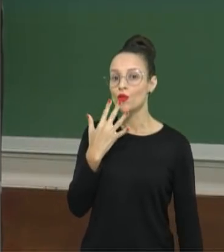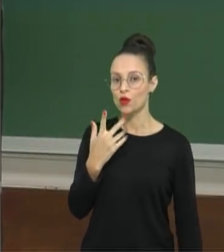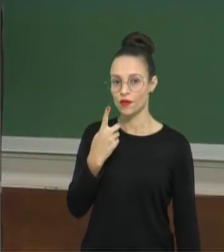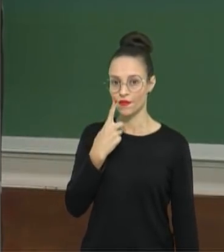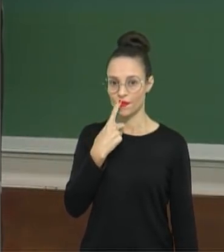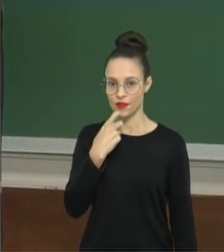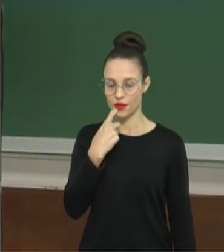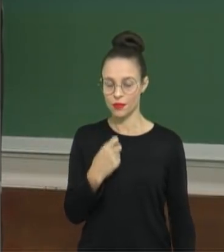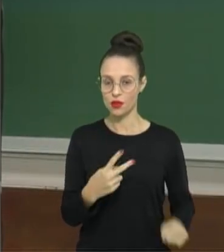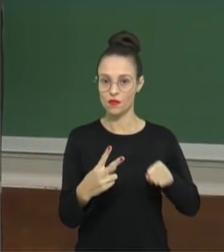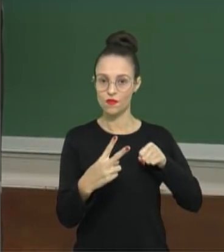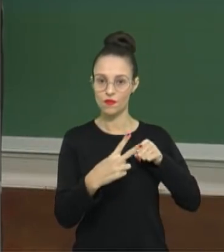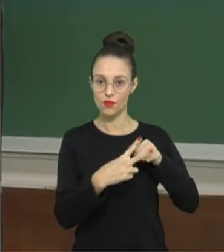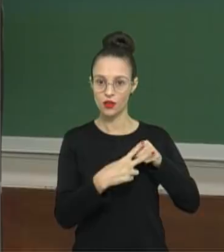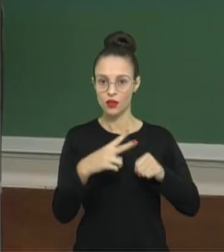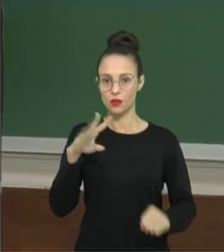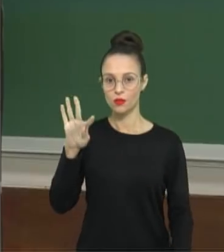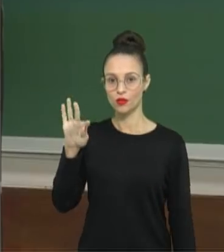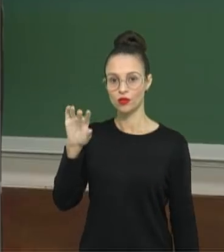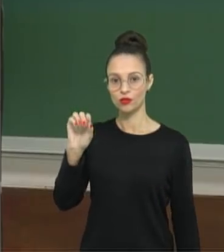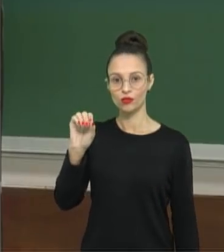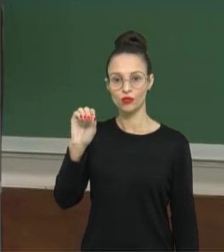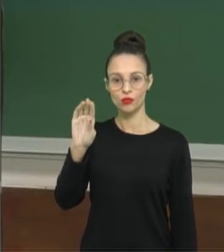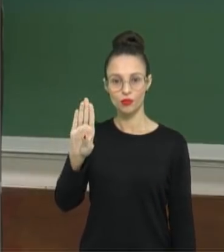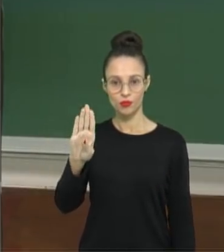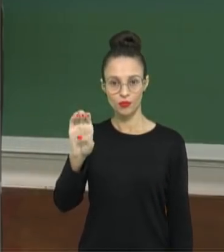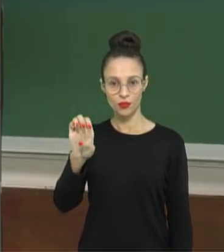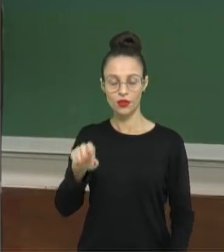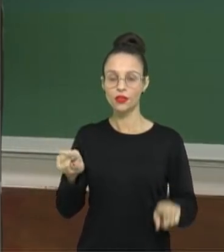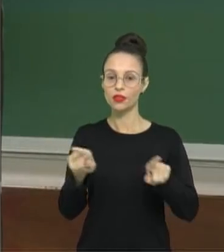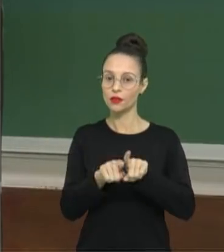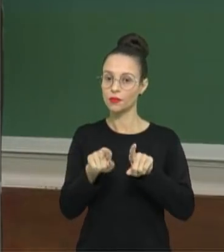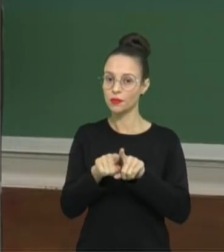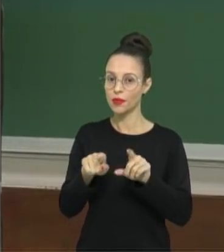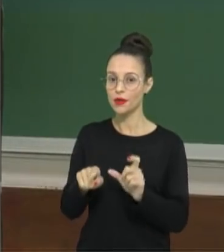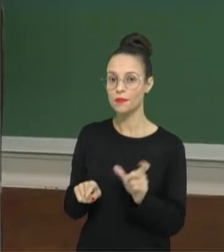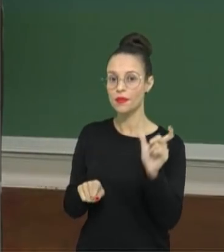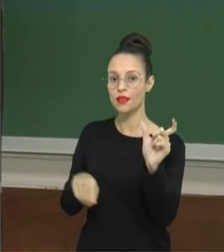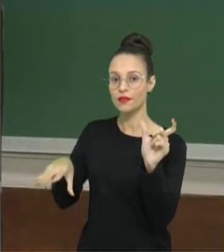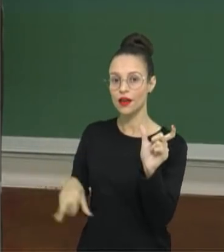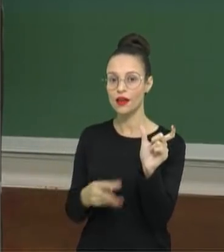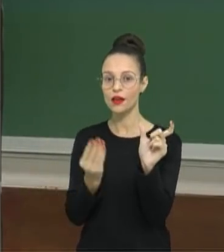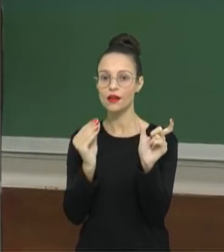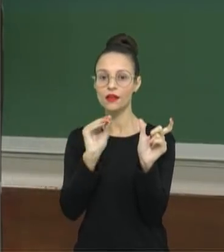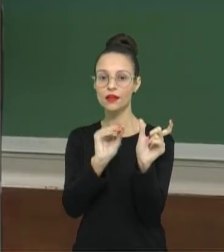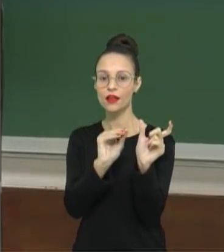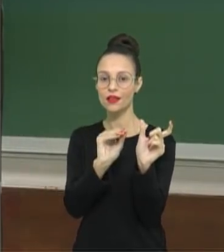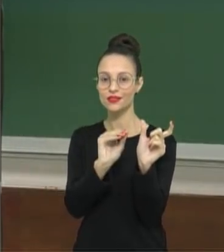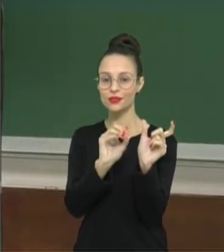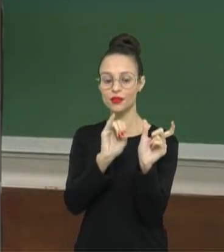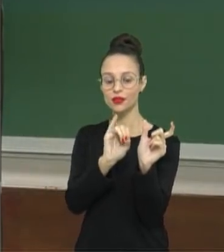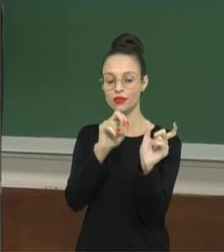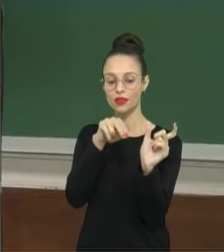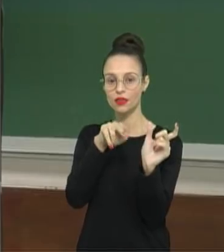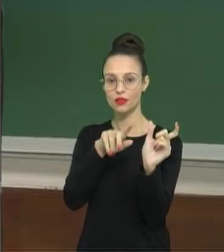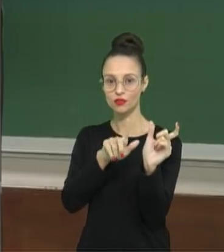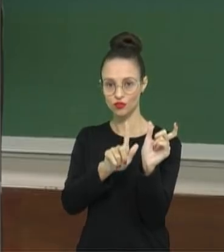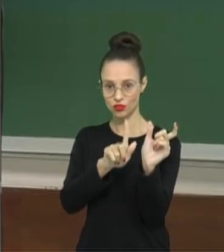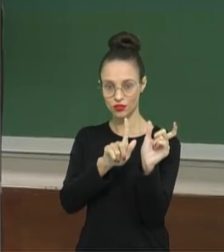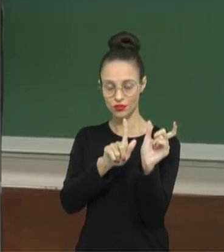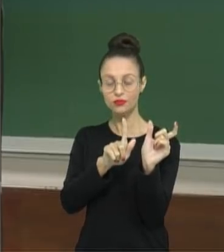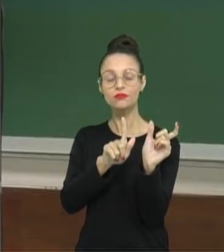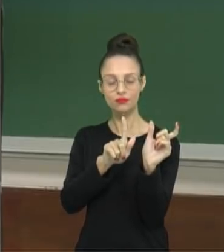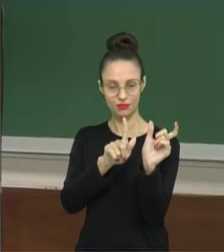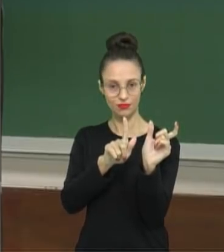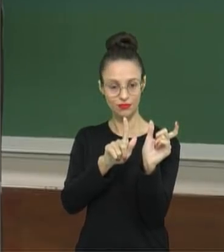o verbo to be e também aquele acréscimo, que são as três letrinhas ing, para